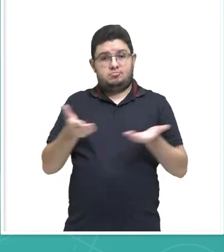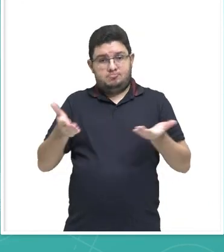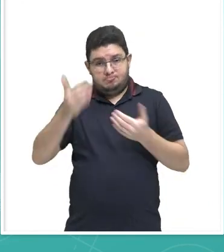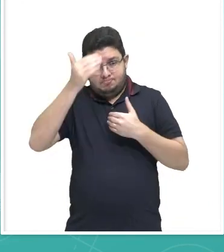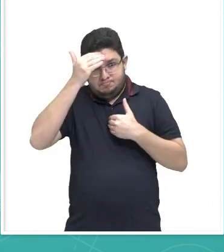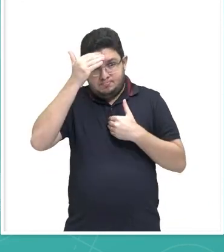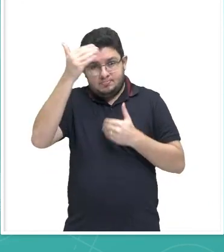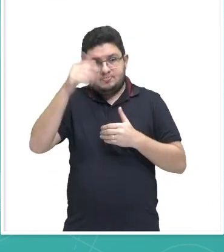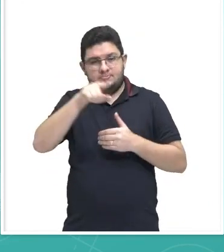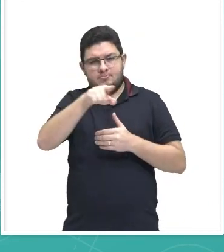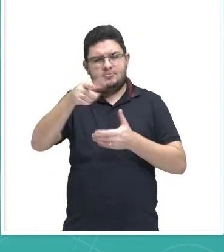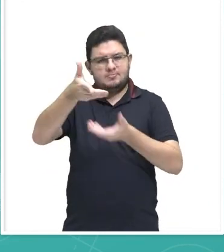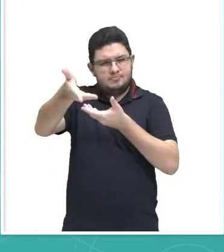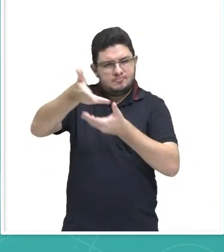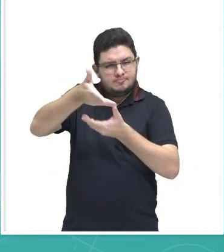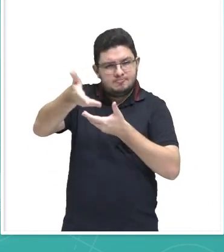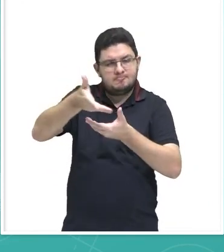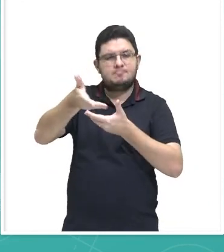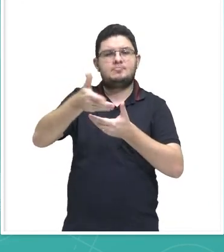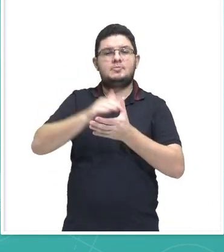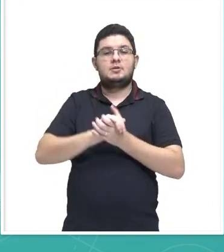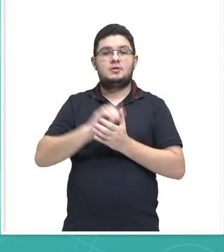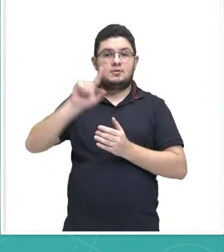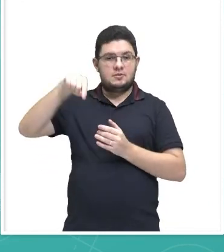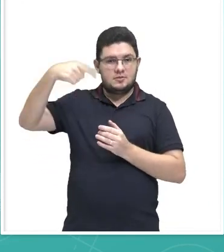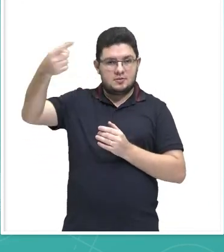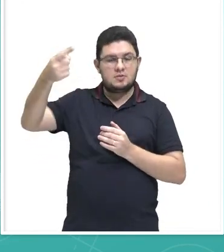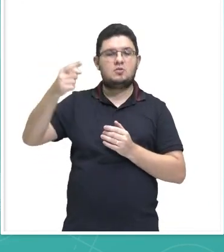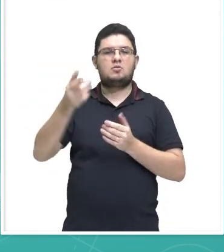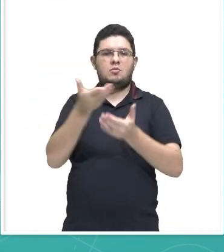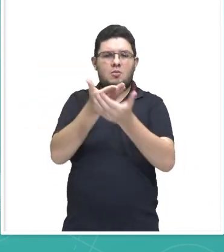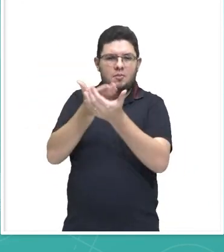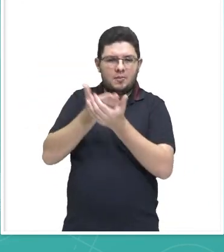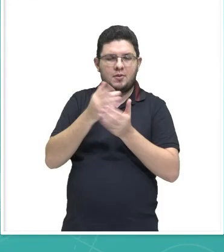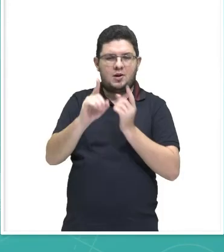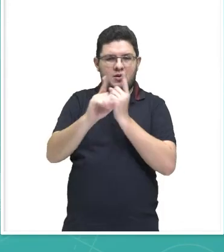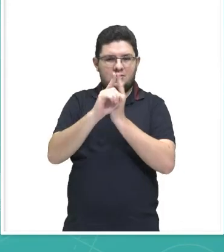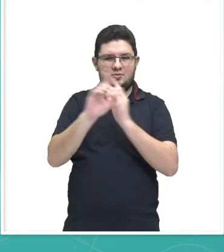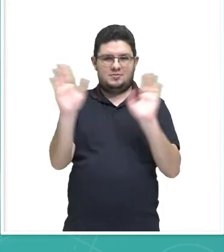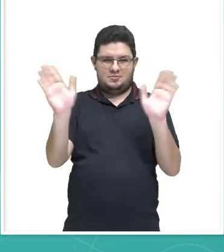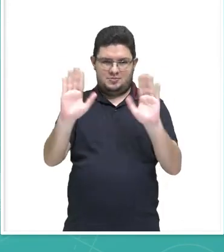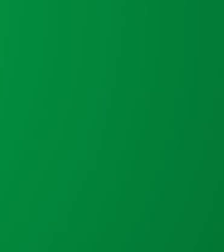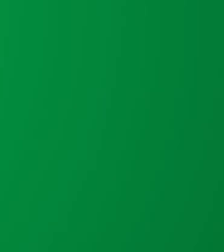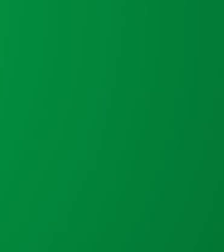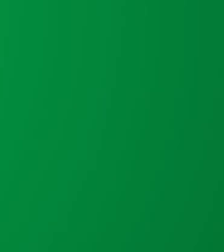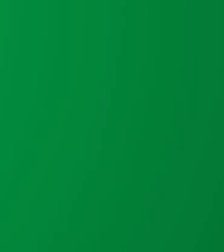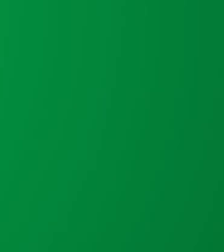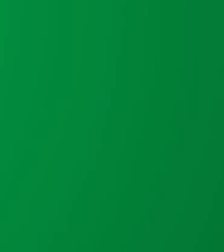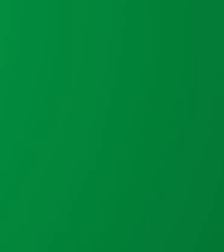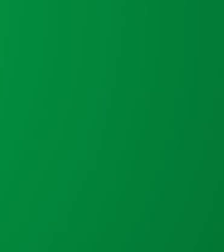participação de todos vocês e a gente se encontra numa próxima oportunidade. Até mais!